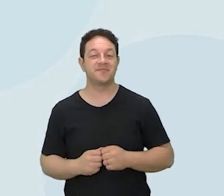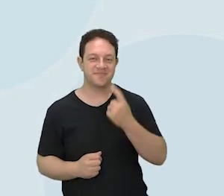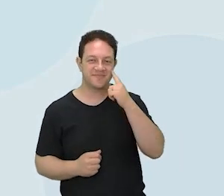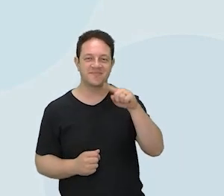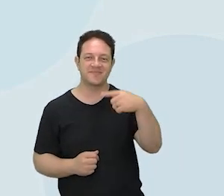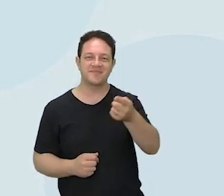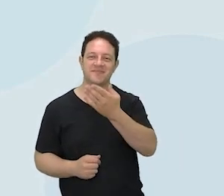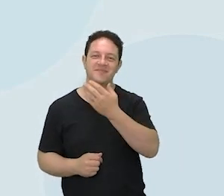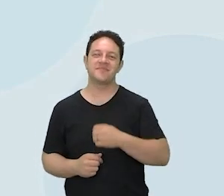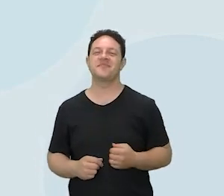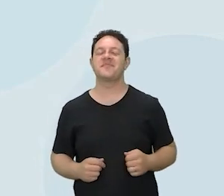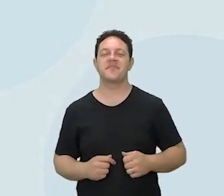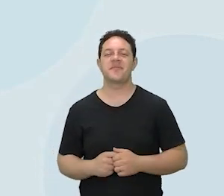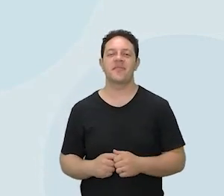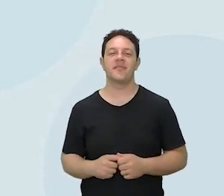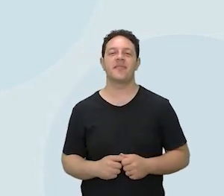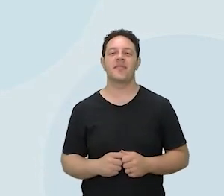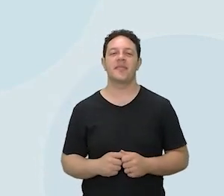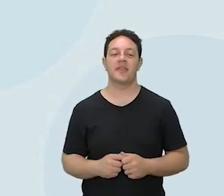passar, Vanderlei.